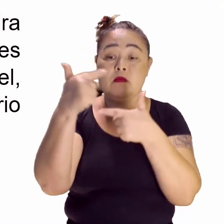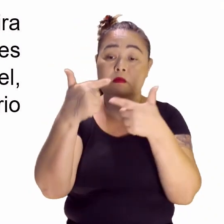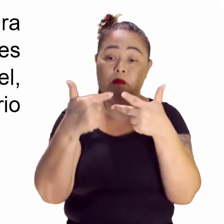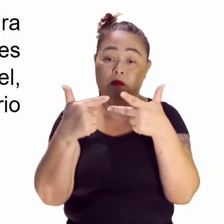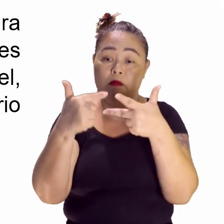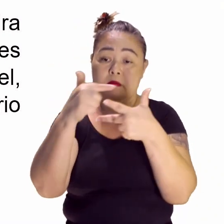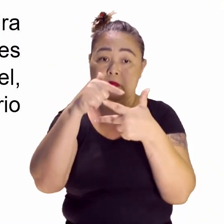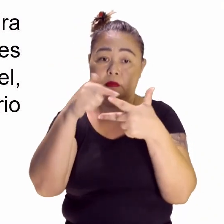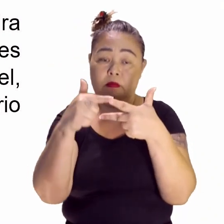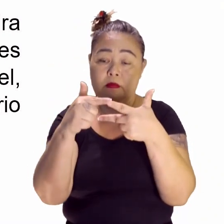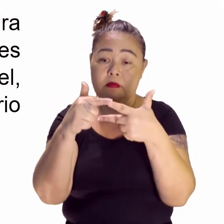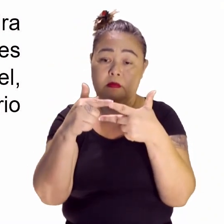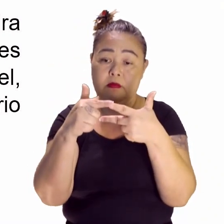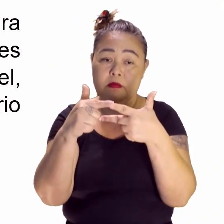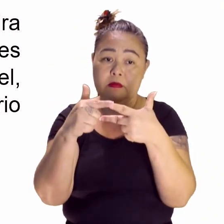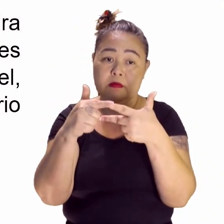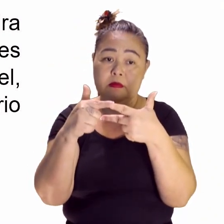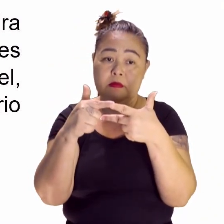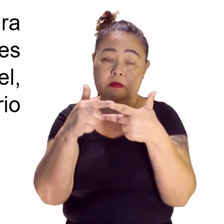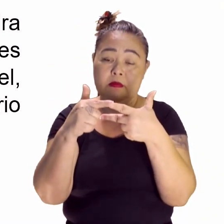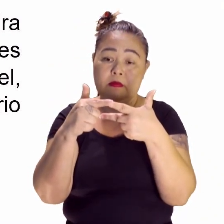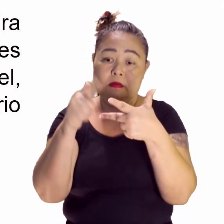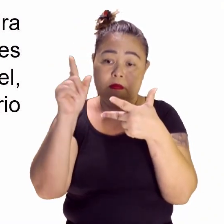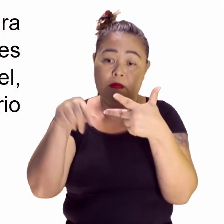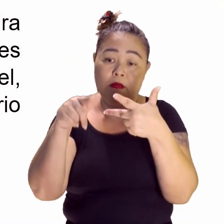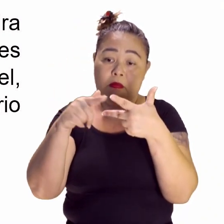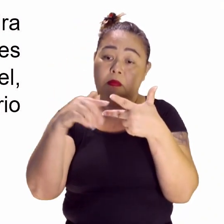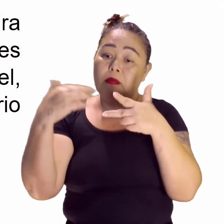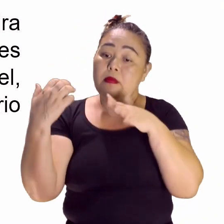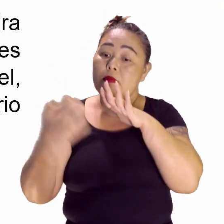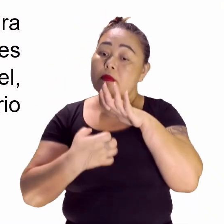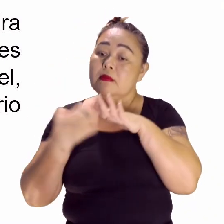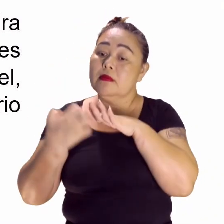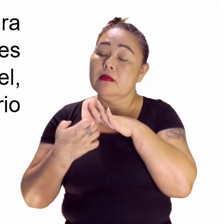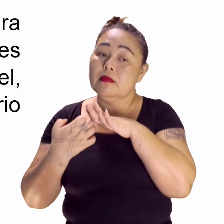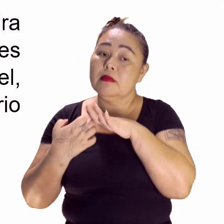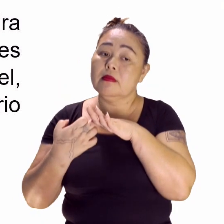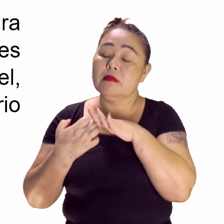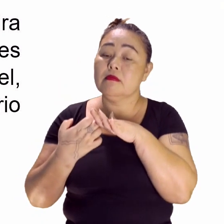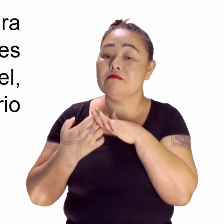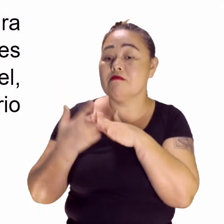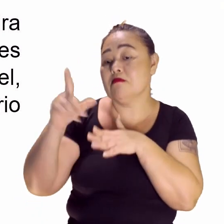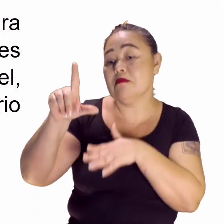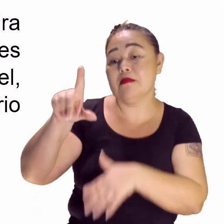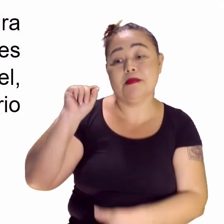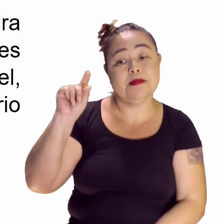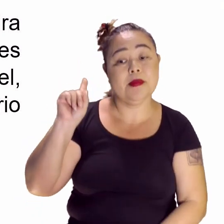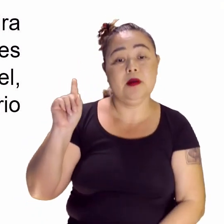da indústria o setor secundário é a indústria, né? Então ele não vai cair nisso